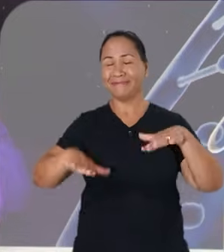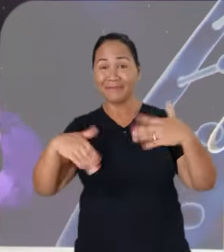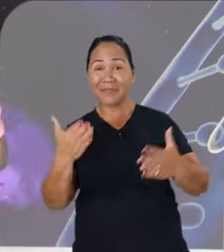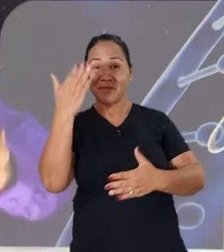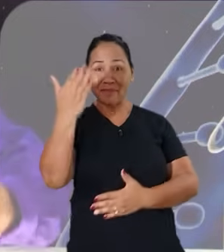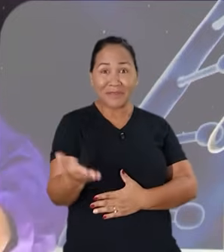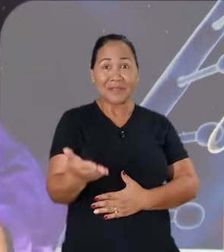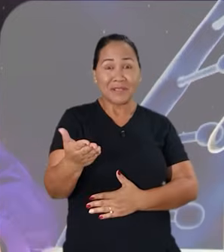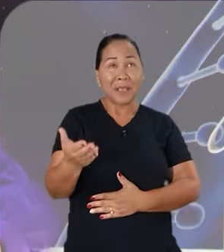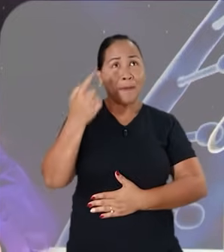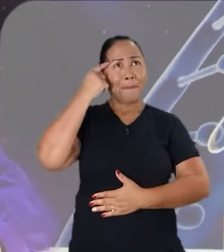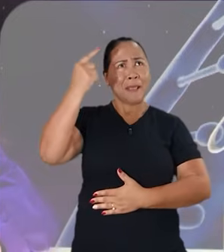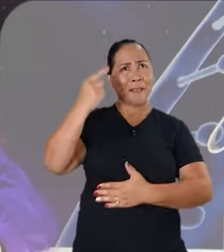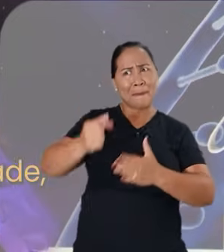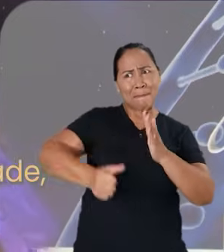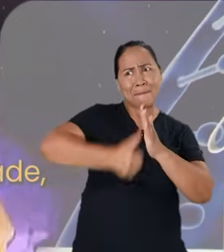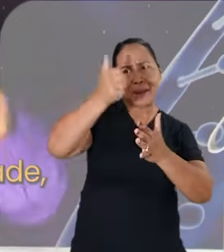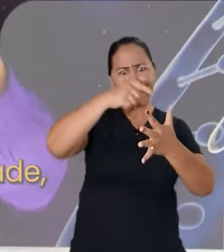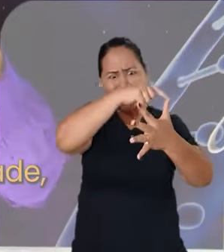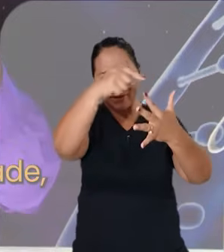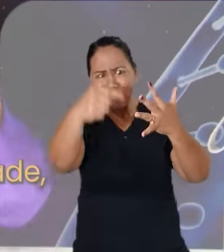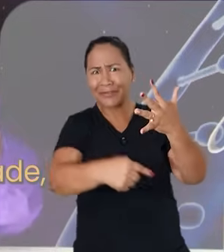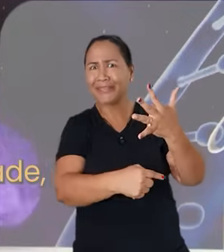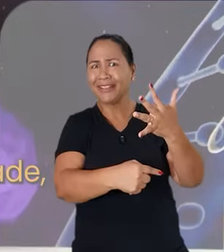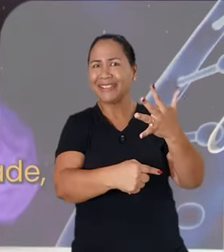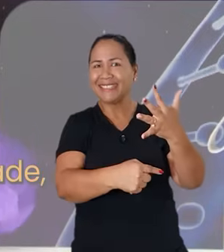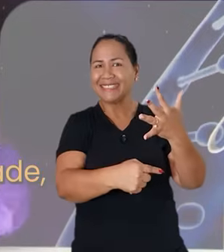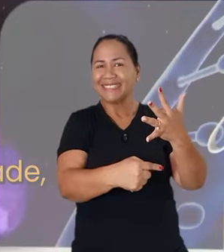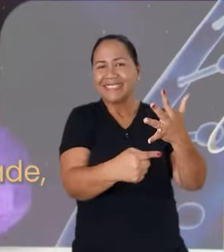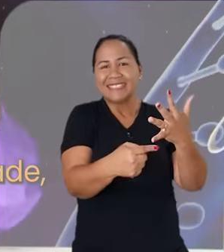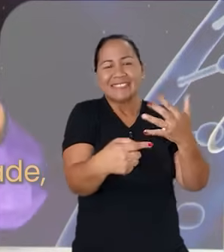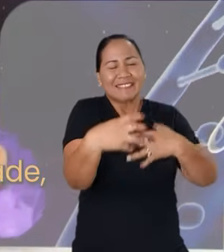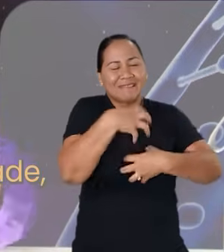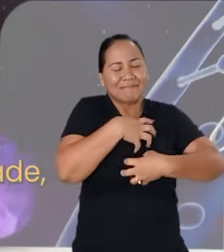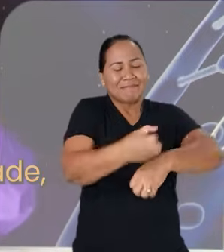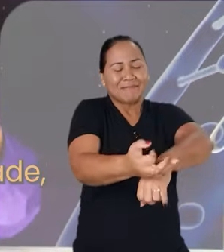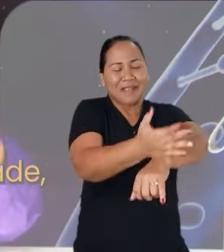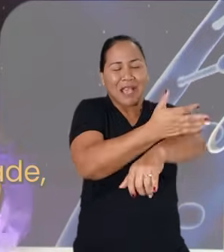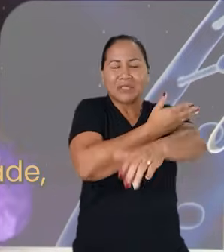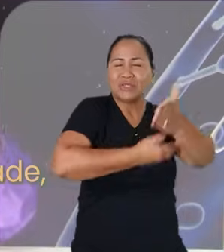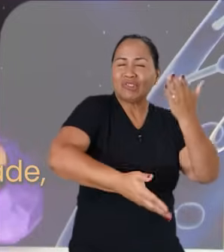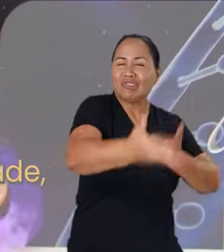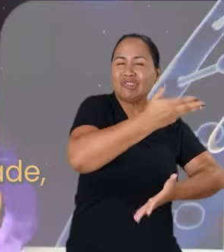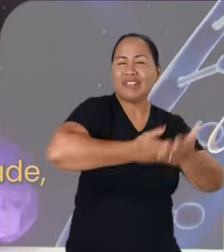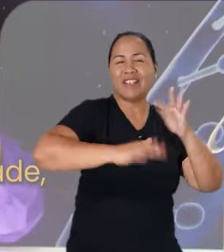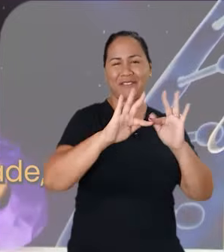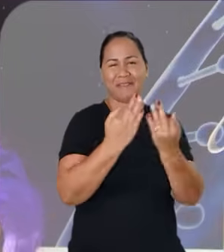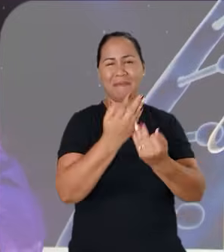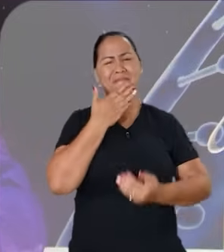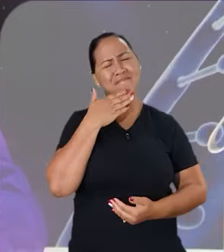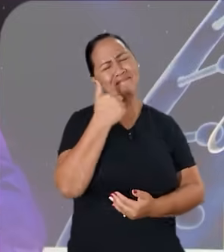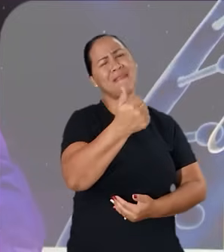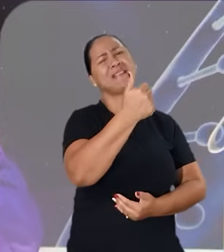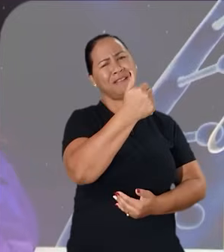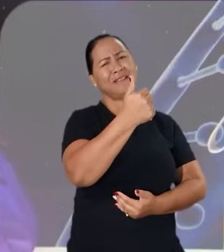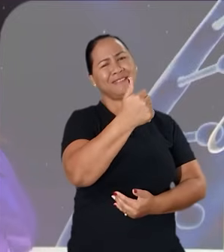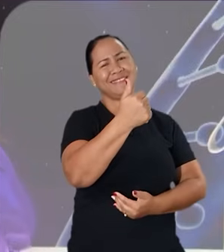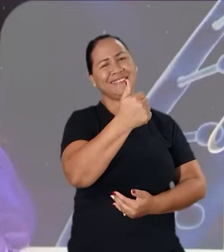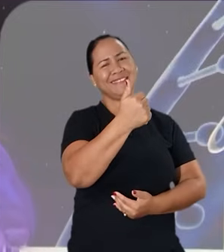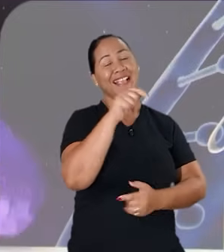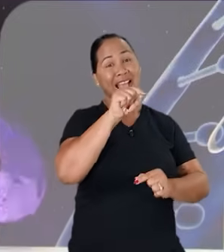você coloca isso em primeiro lugar, as suas atitudes, o teu ato de generosidade, de amor, de cuidado, de servir, é que vai